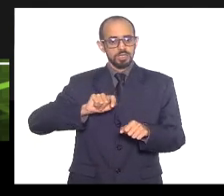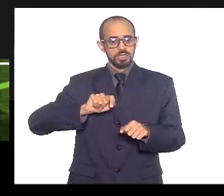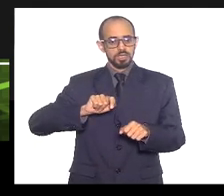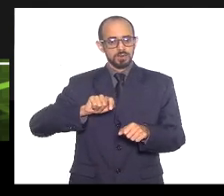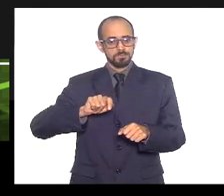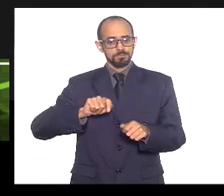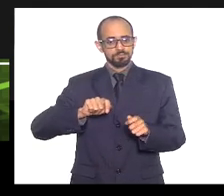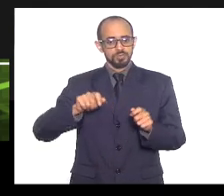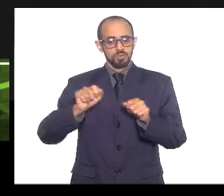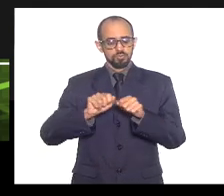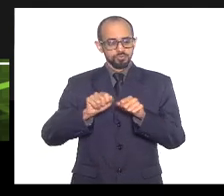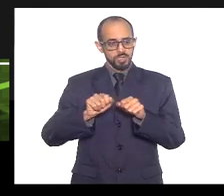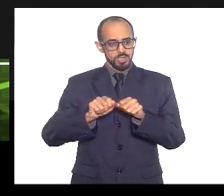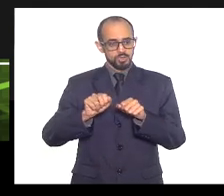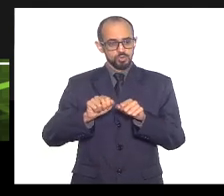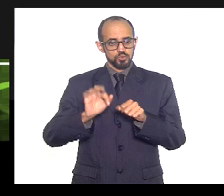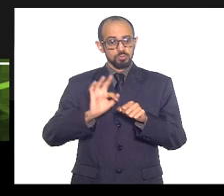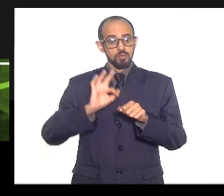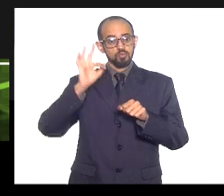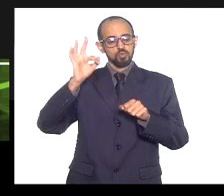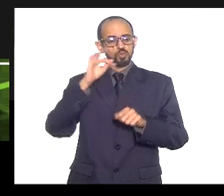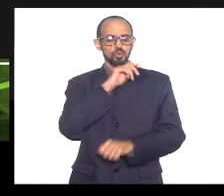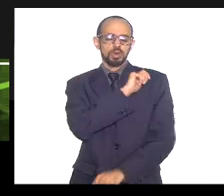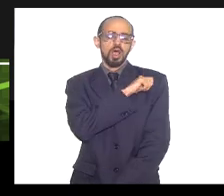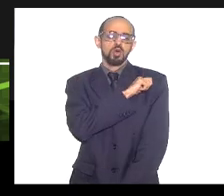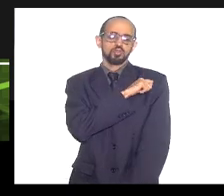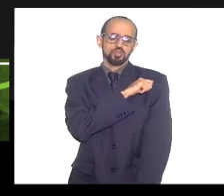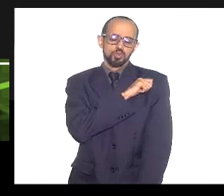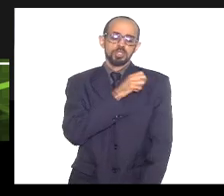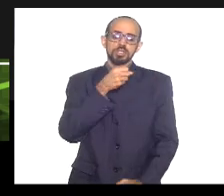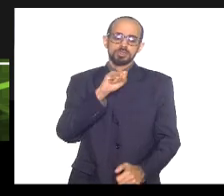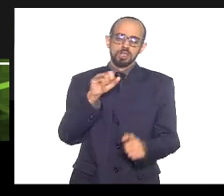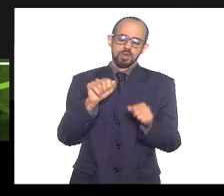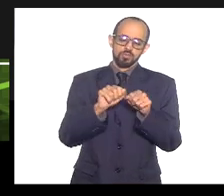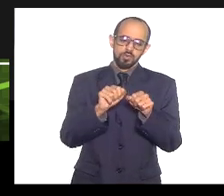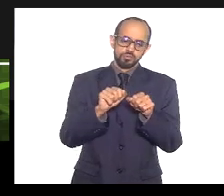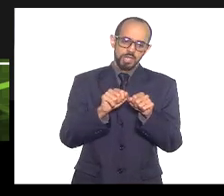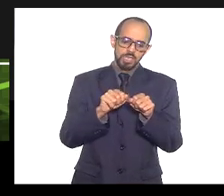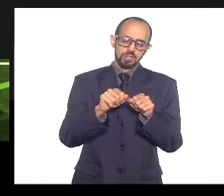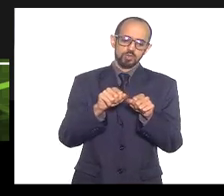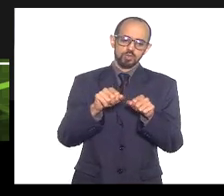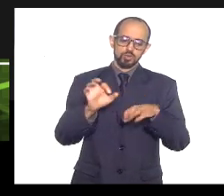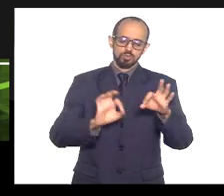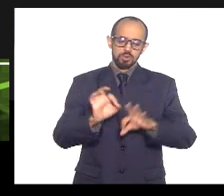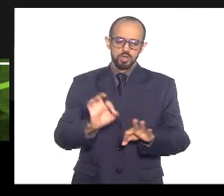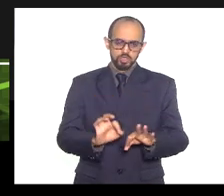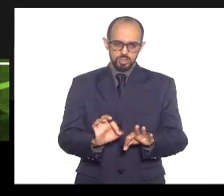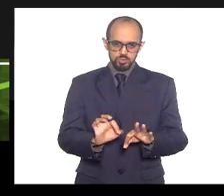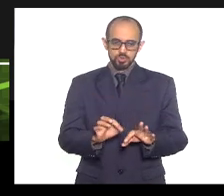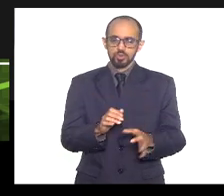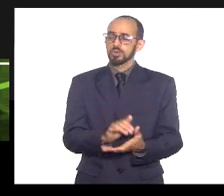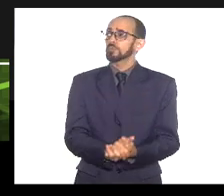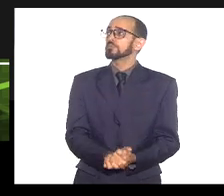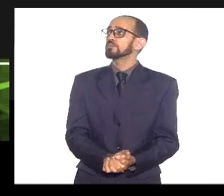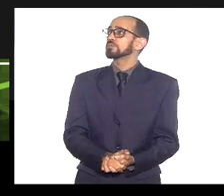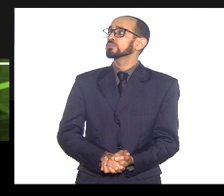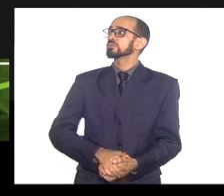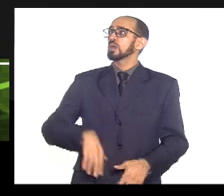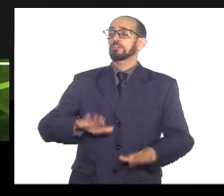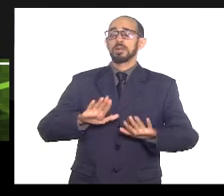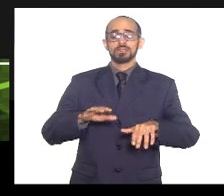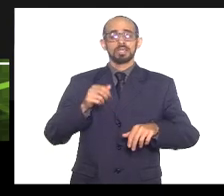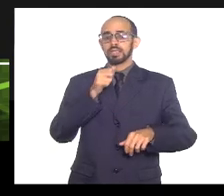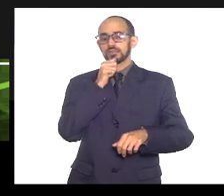durante a realização de uma futura auditoria que venha a ser realizada no âmbito desses projetos, né? O que não foi o caso